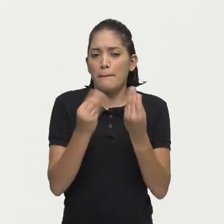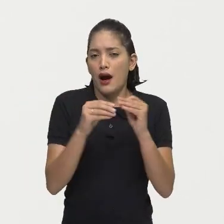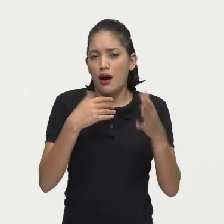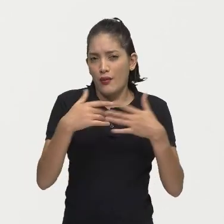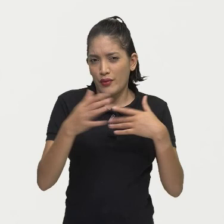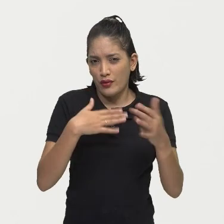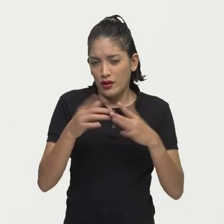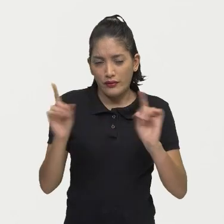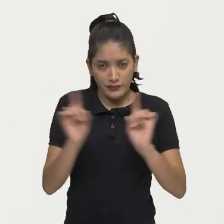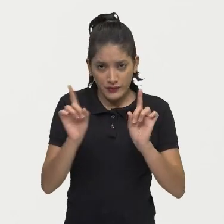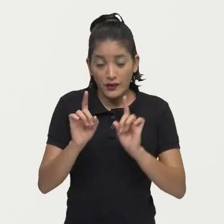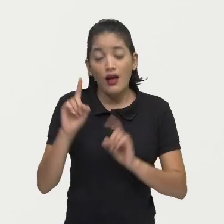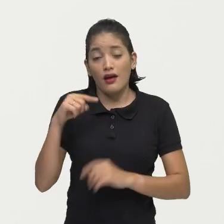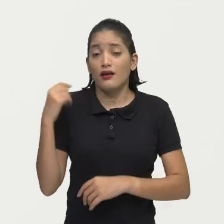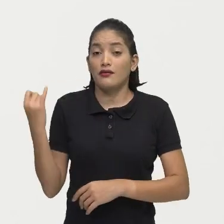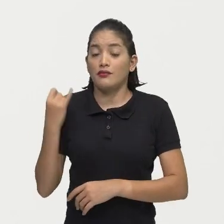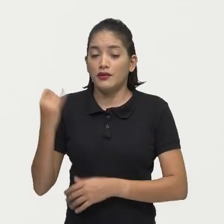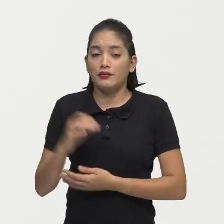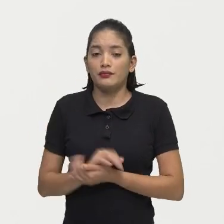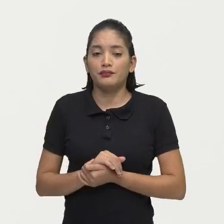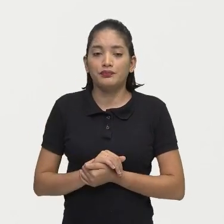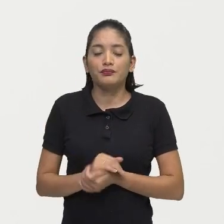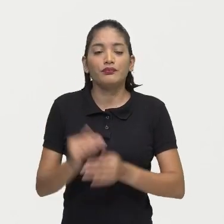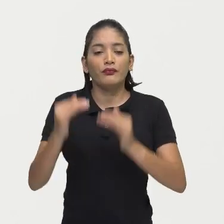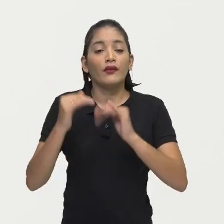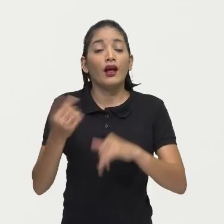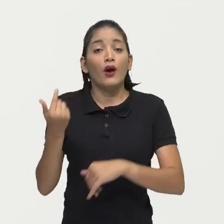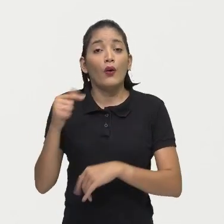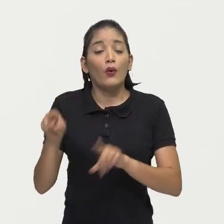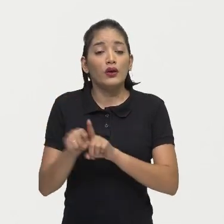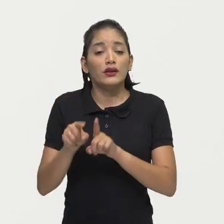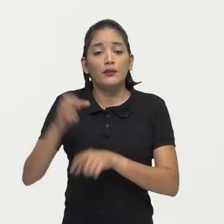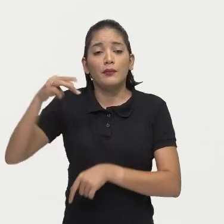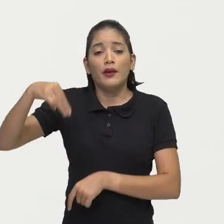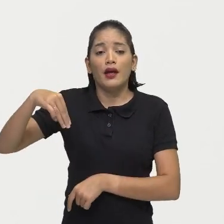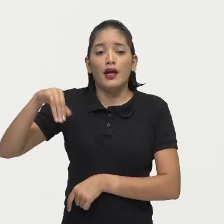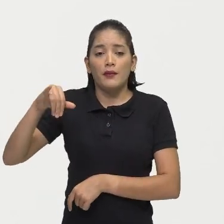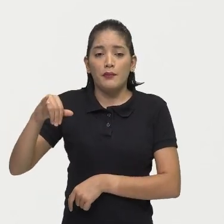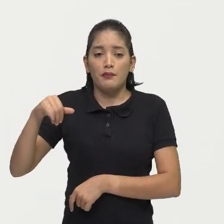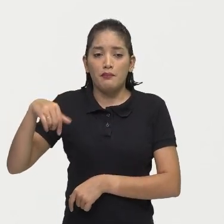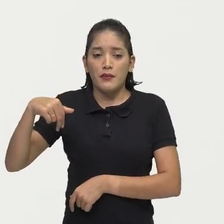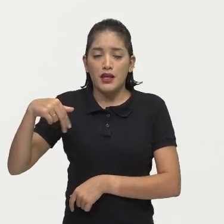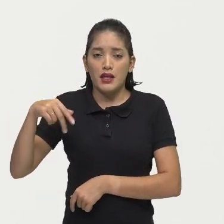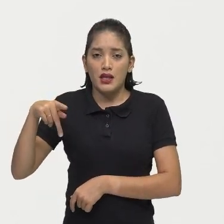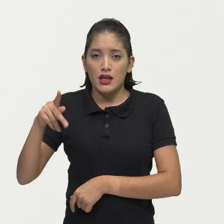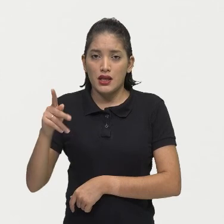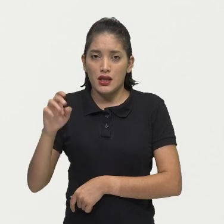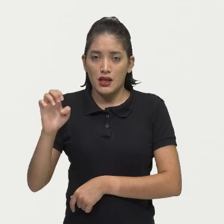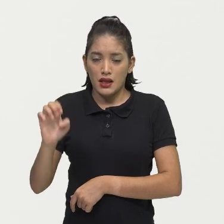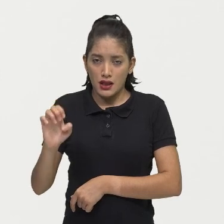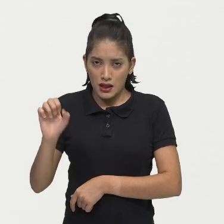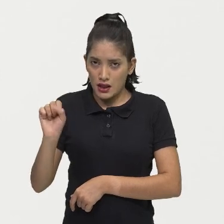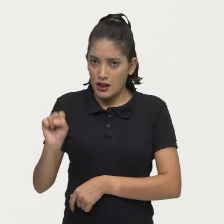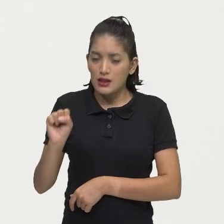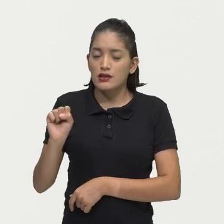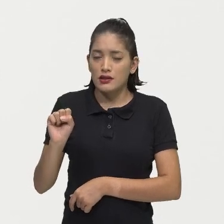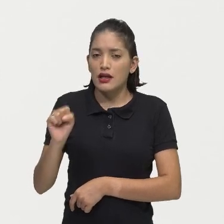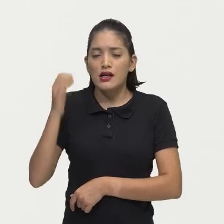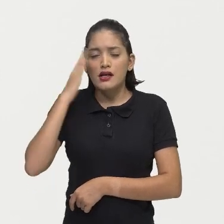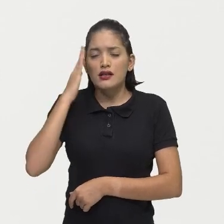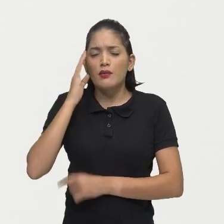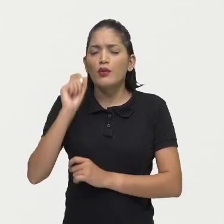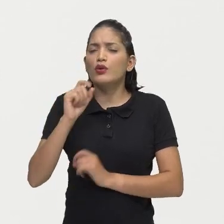Eu tenho mais uma palavra aqui que está destacada e você vai observar, tá, pessoal, no texto, tudo o que